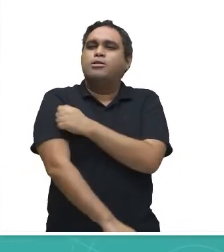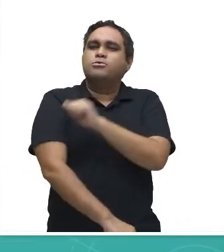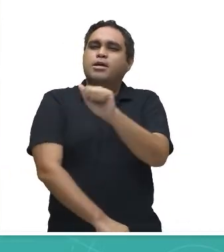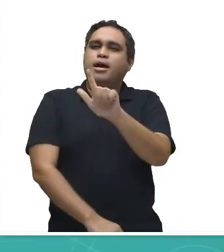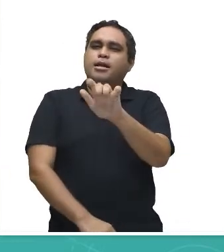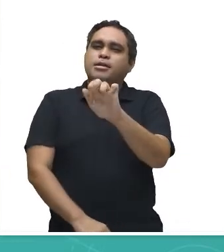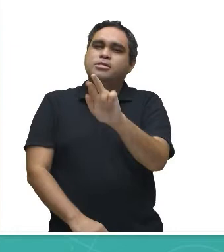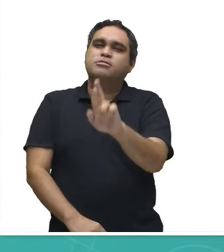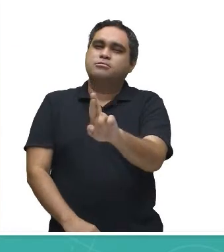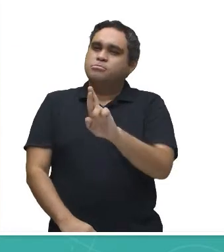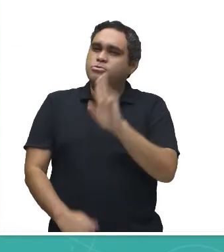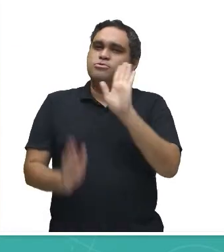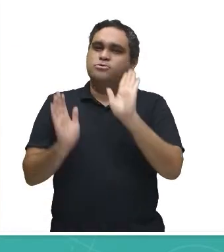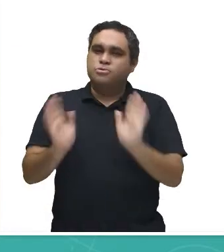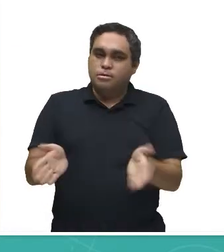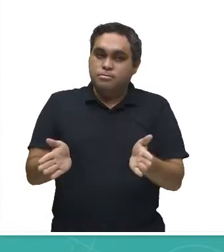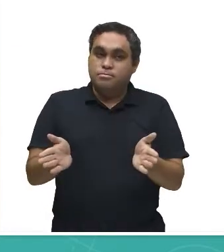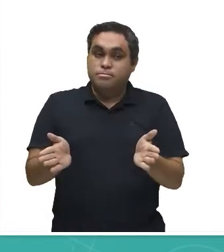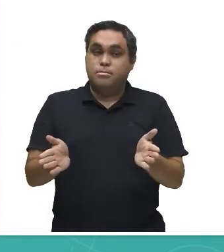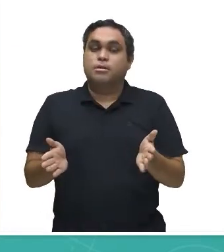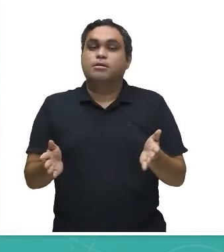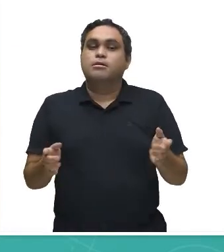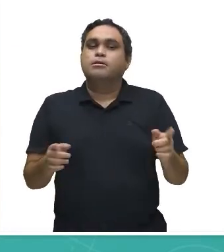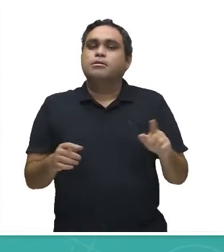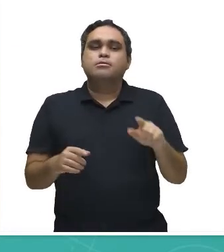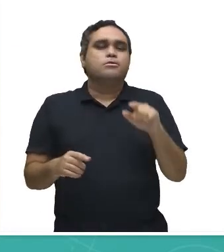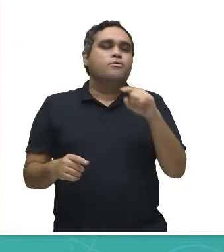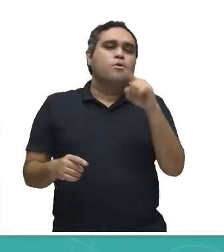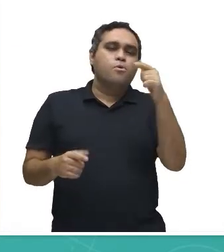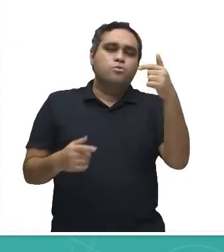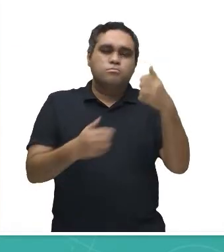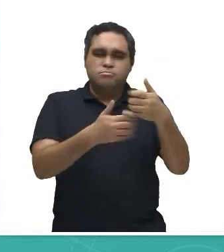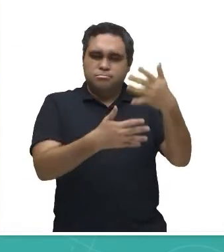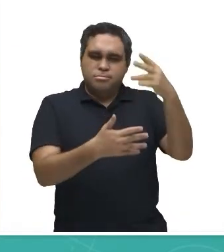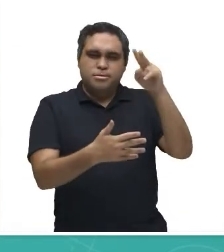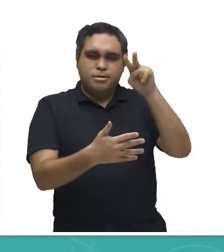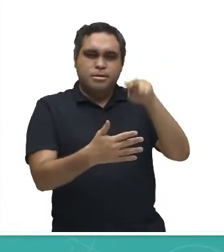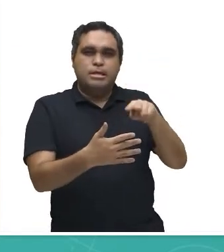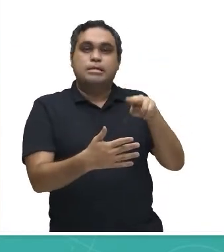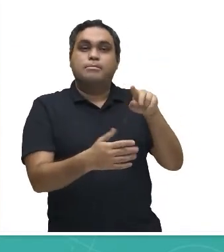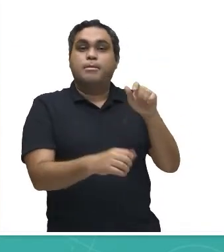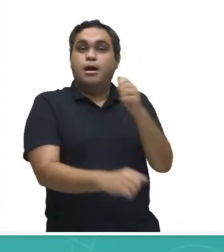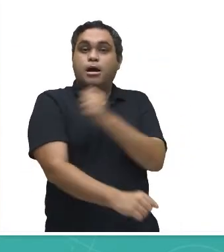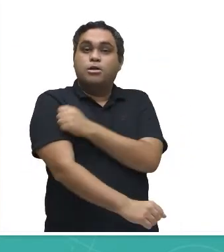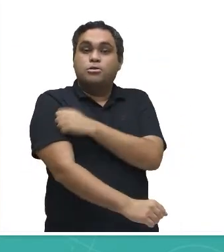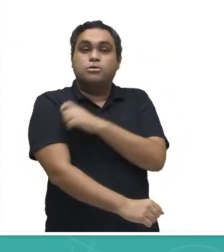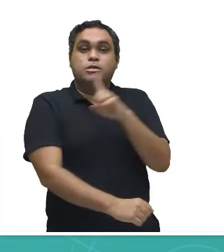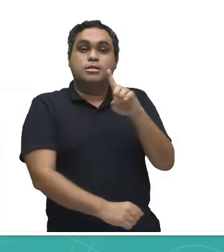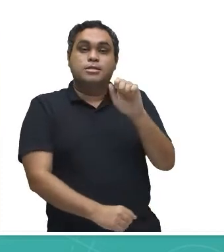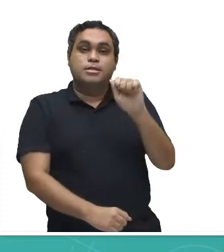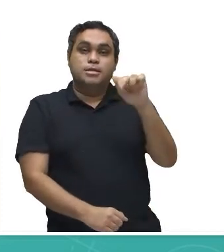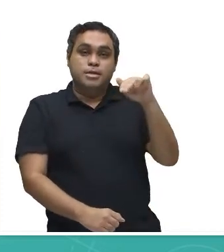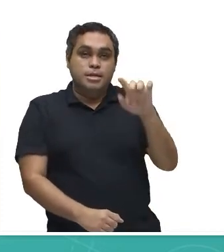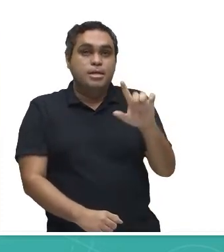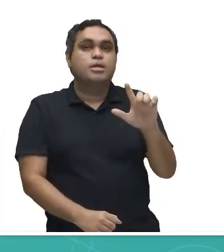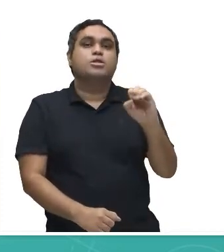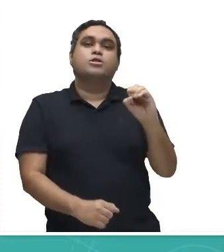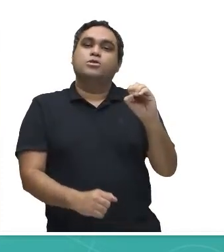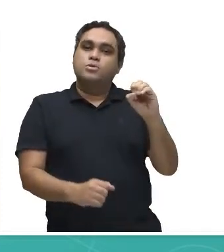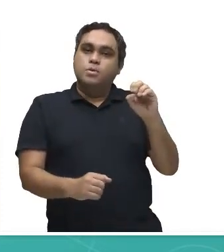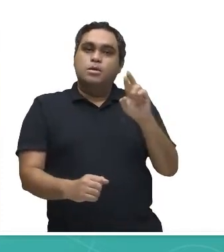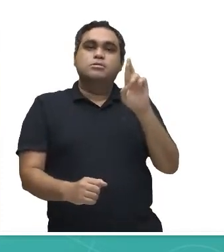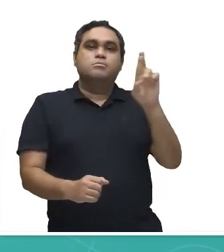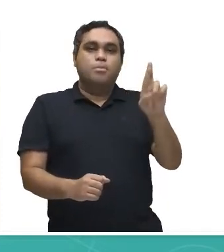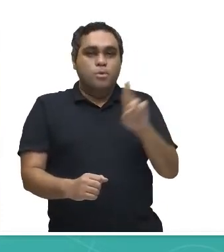não é verdade? Quem mais? Temos aí também o Danilo, que daqui a pouco vai colocar a resposta para nós. E aí, gente,